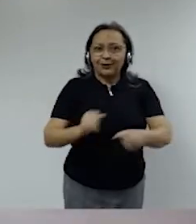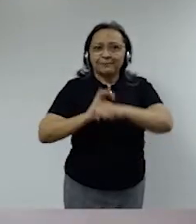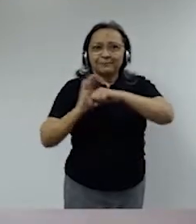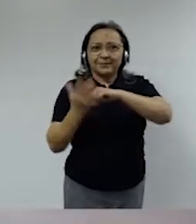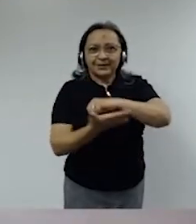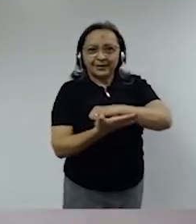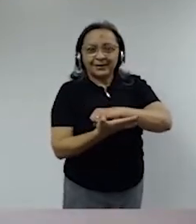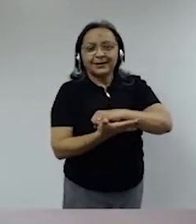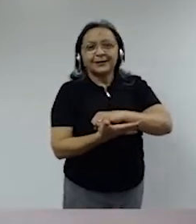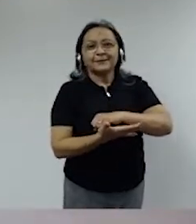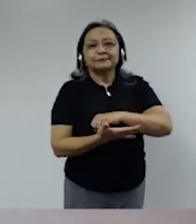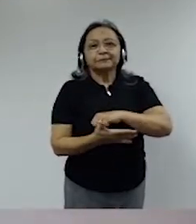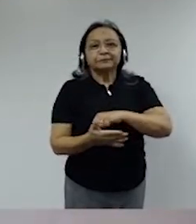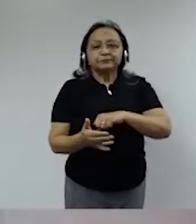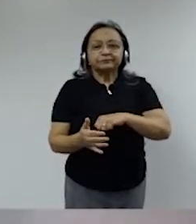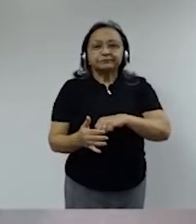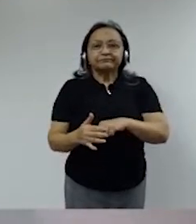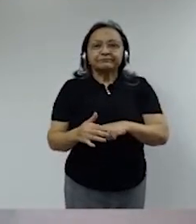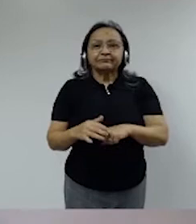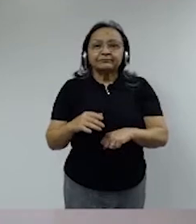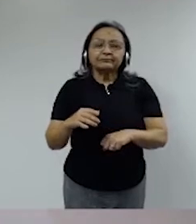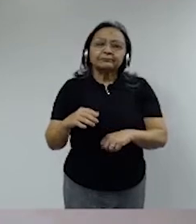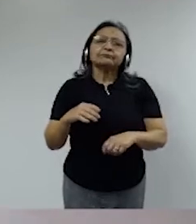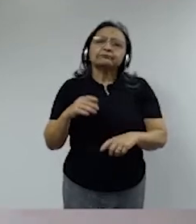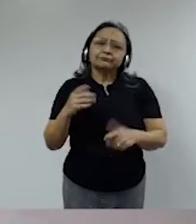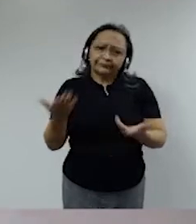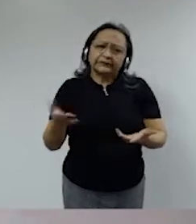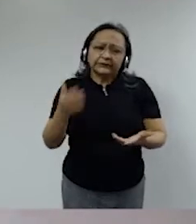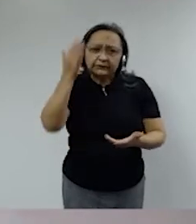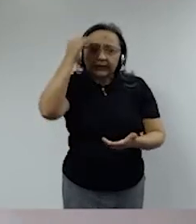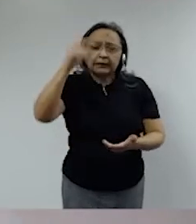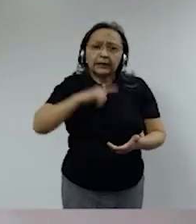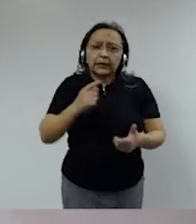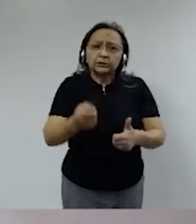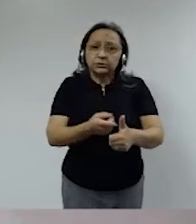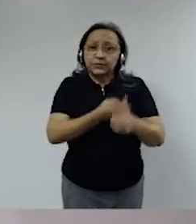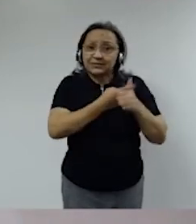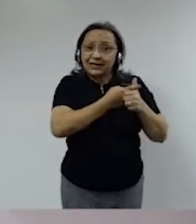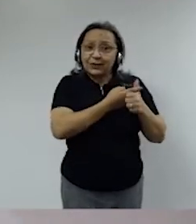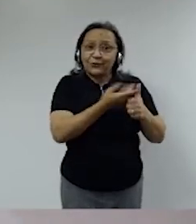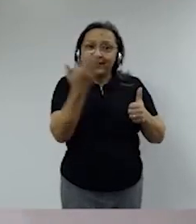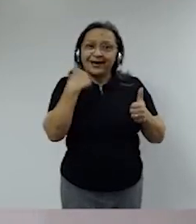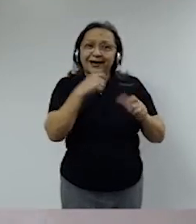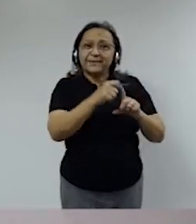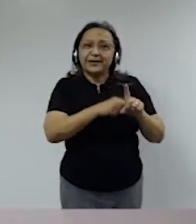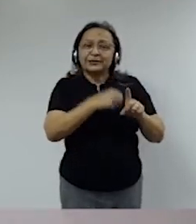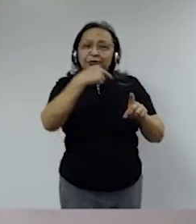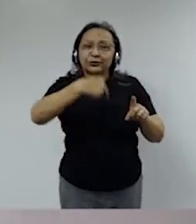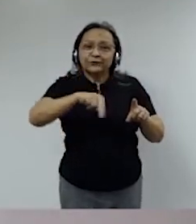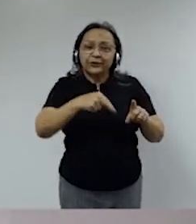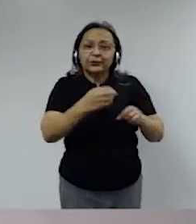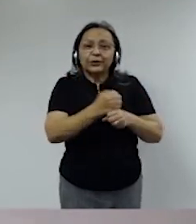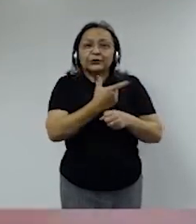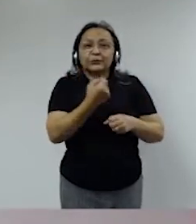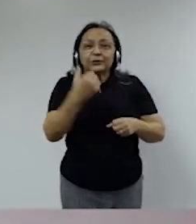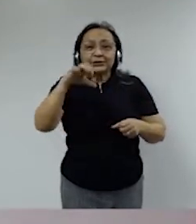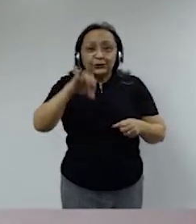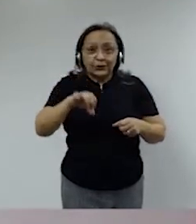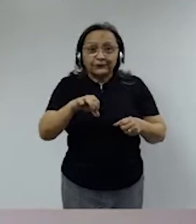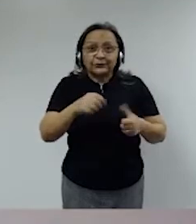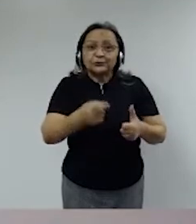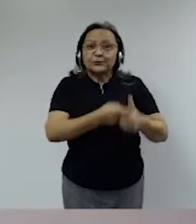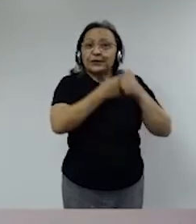né, embora tenha havido a suspensão pela recomendação 62 do CNJ da audiência de